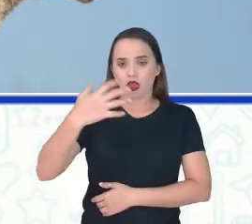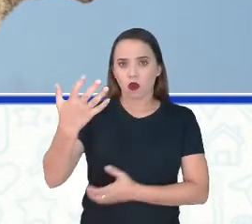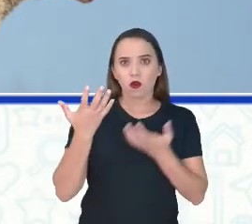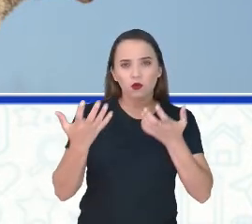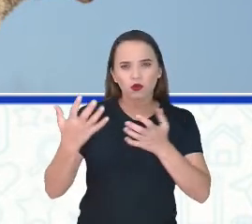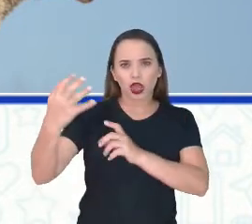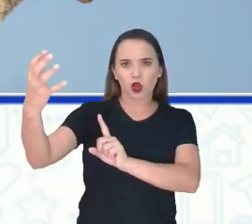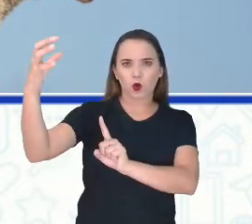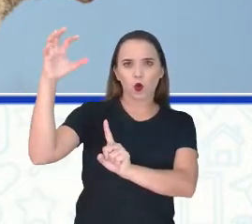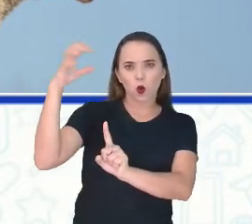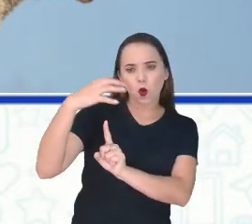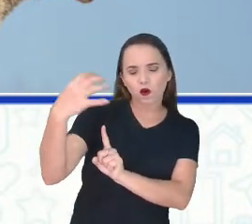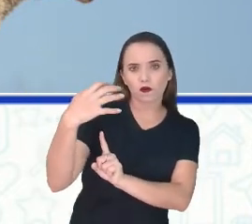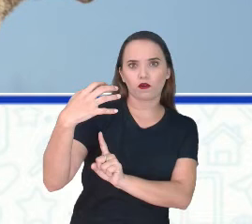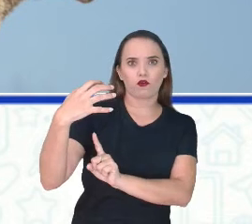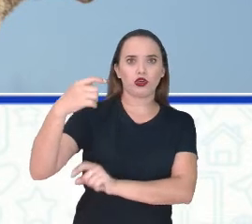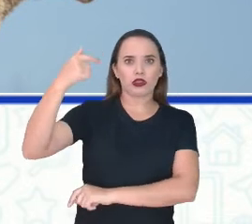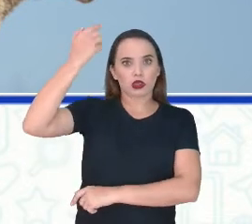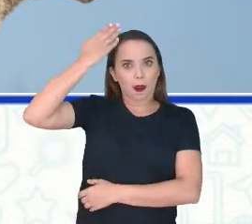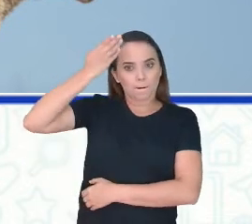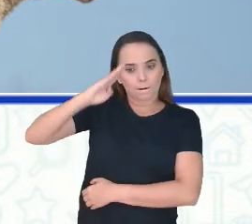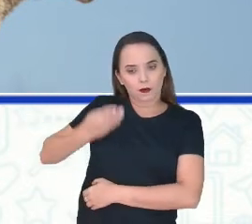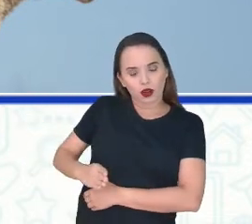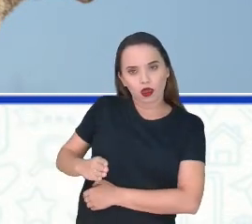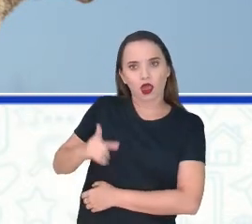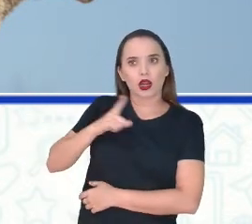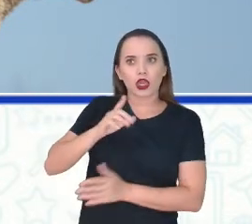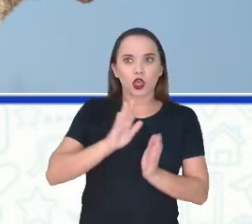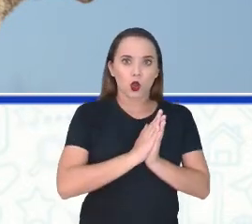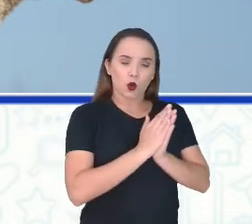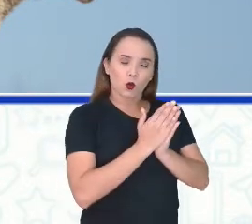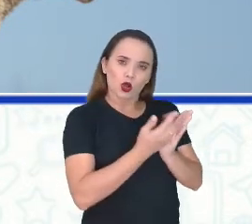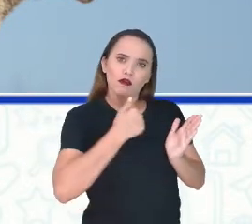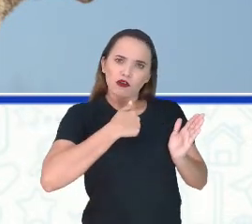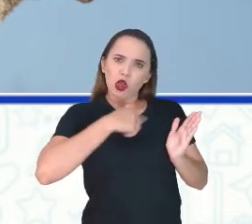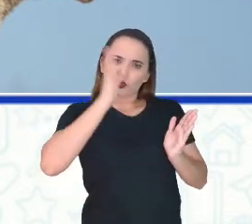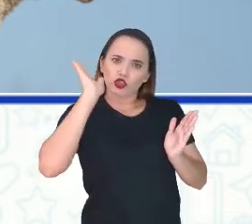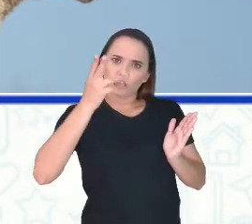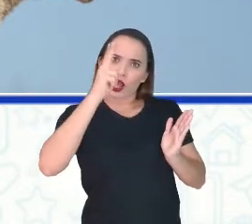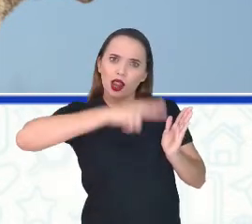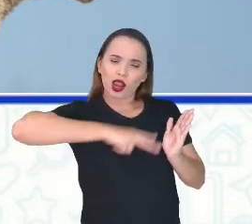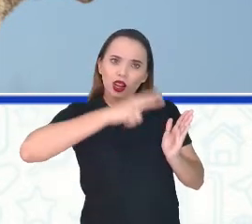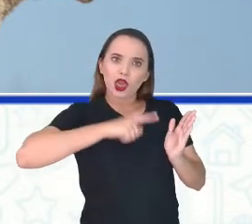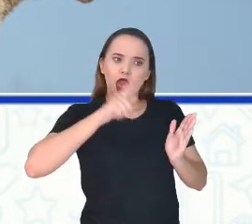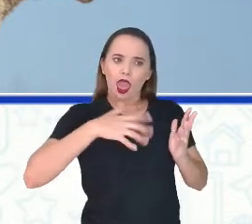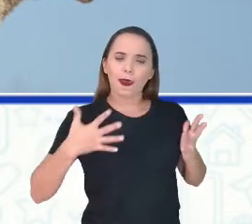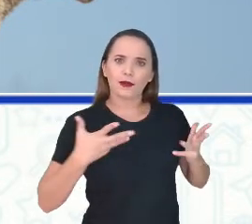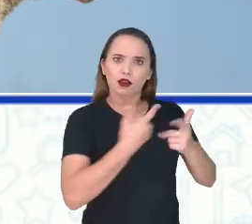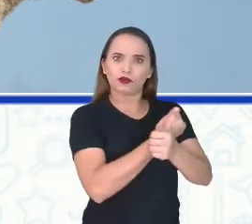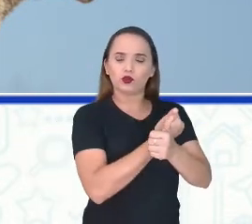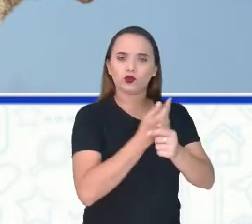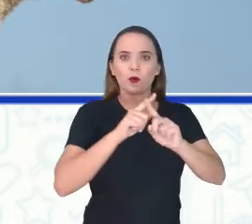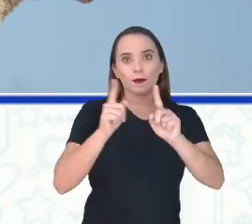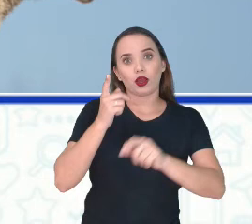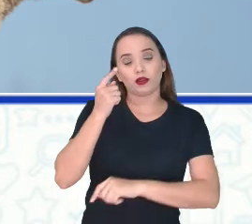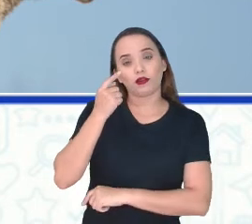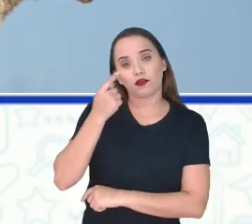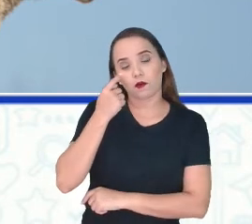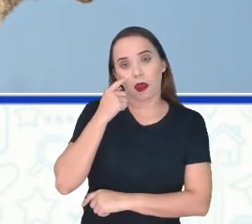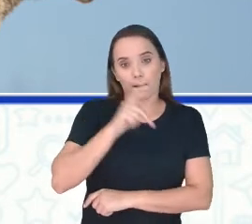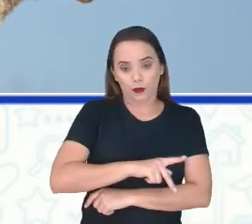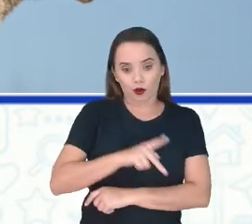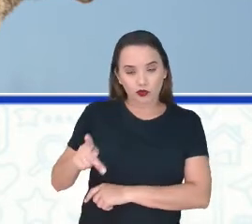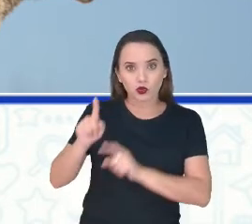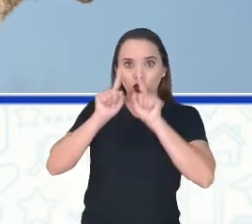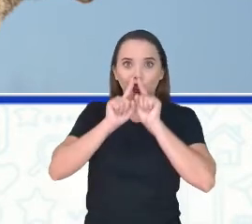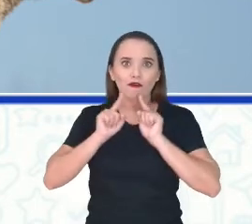um livro incrível. Eu preciso de argumentos. A professora Viviane, por exemplo, não gosta desse livro. Então, quando eu